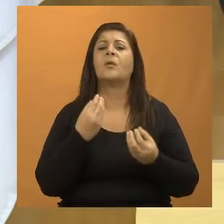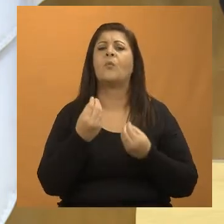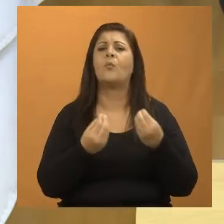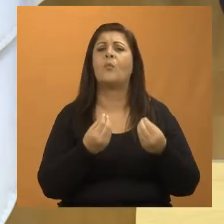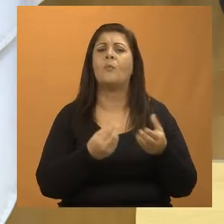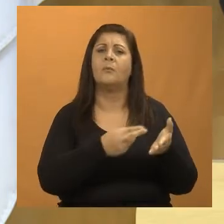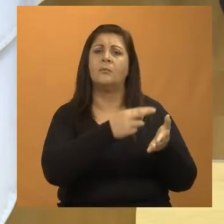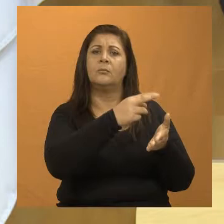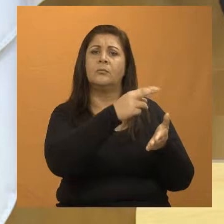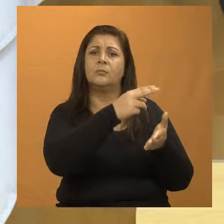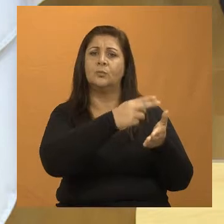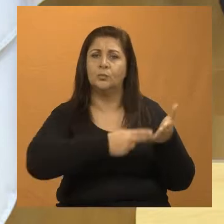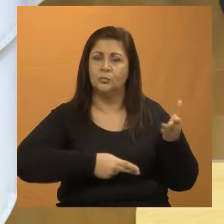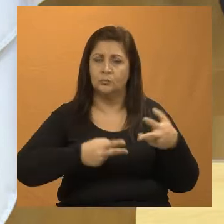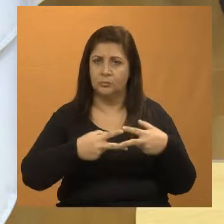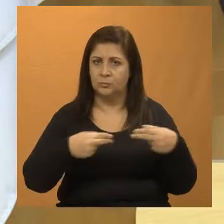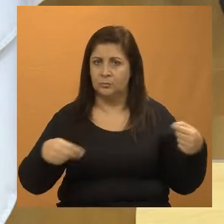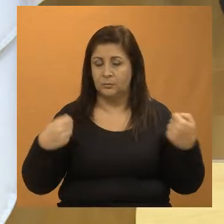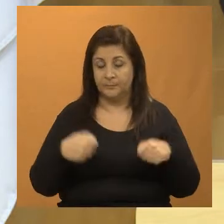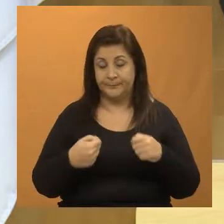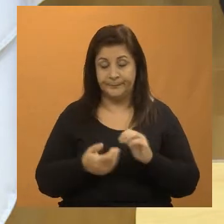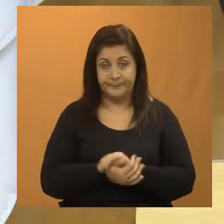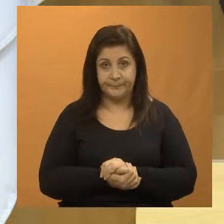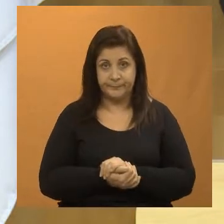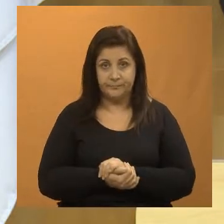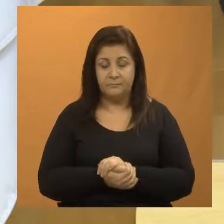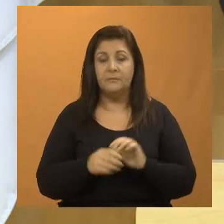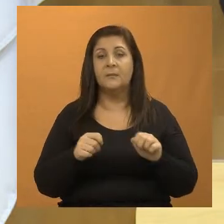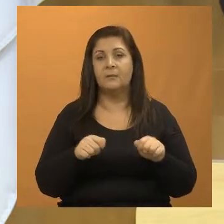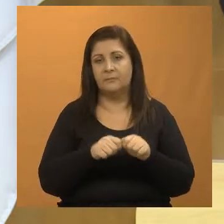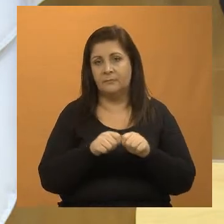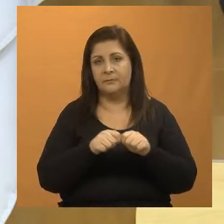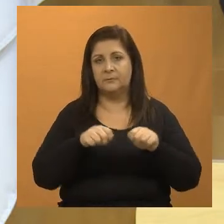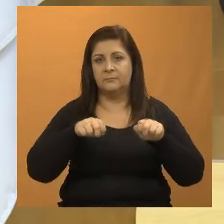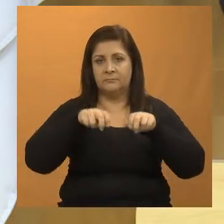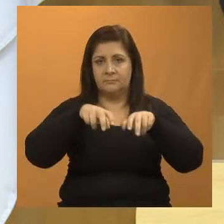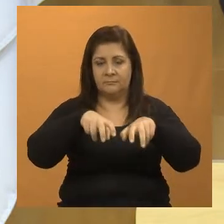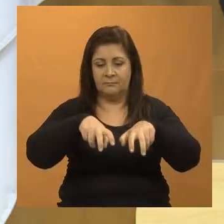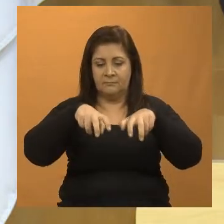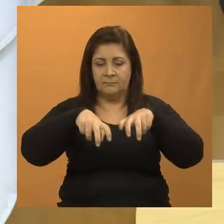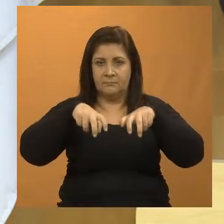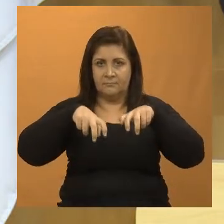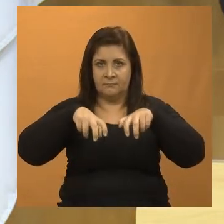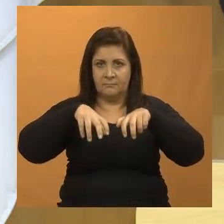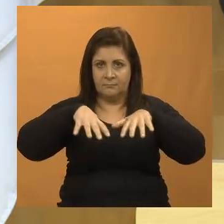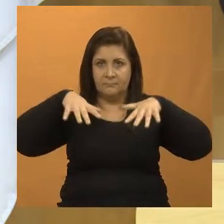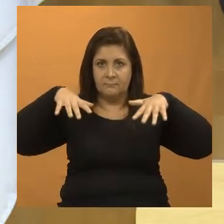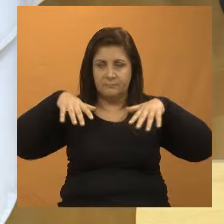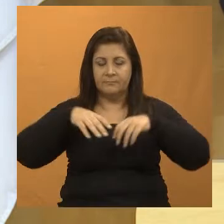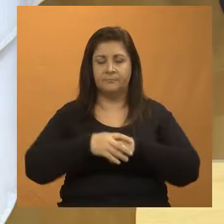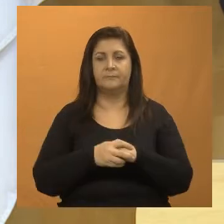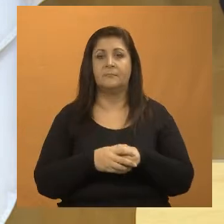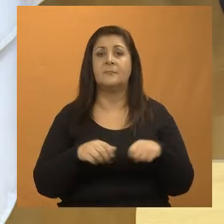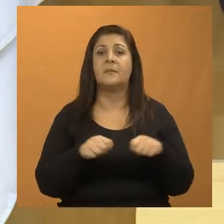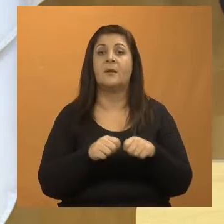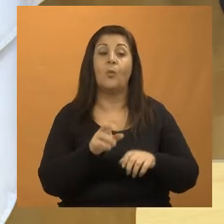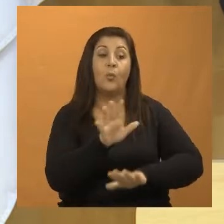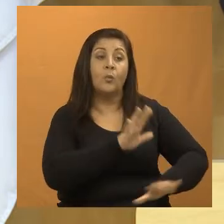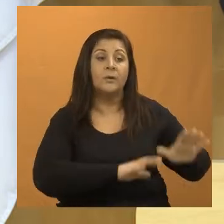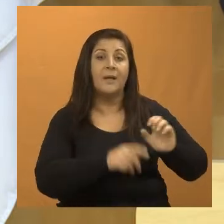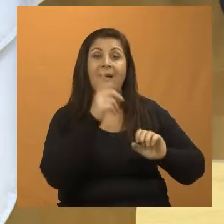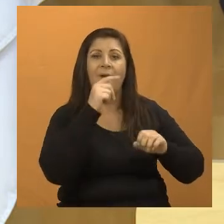nós precisamos. Então, fazer a arquibancada que estava cedendo, fazer o tratamento da